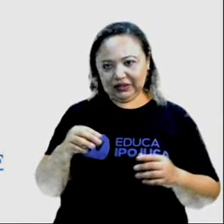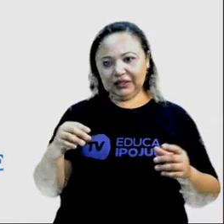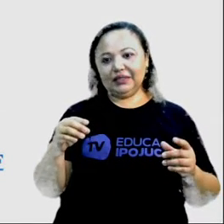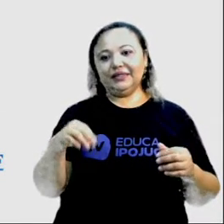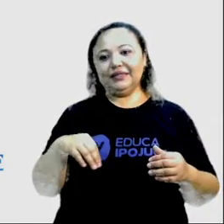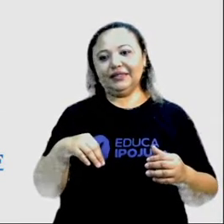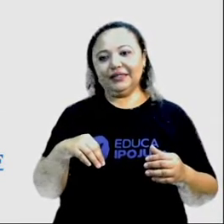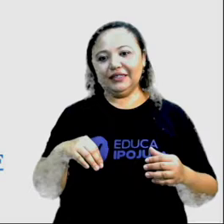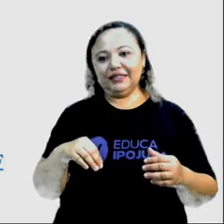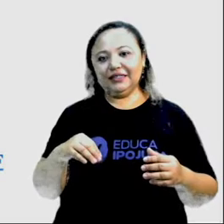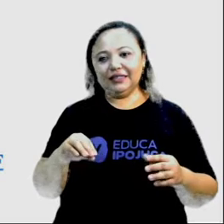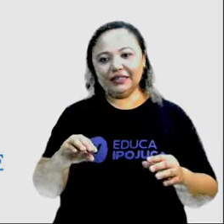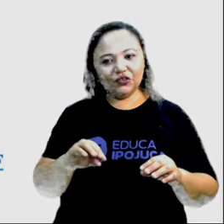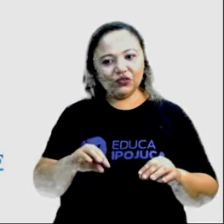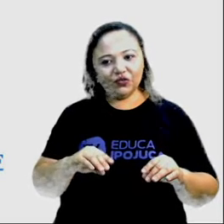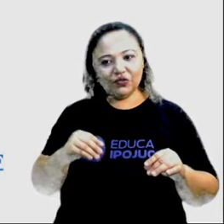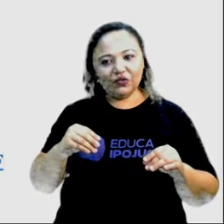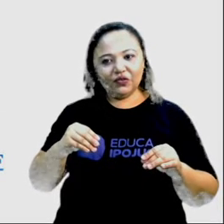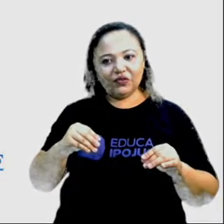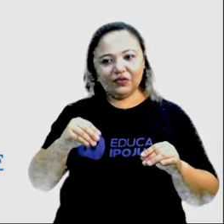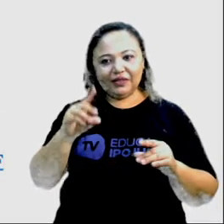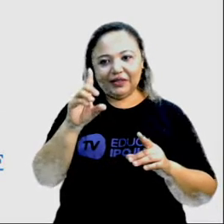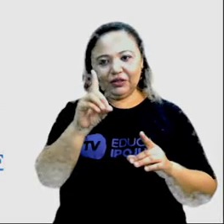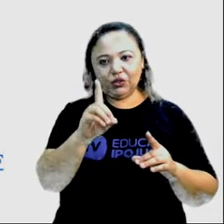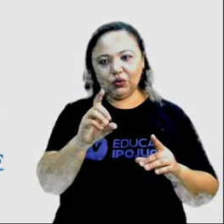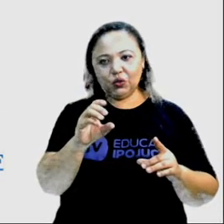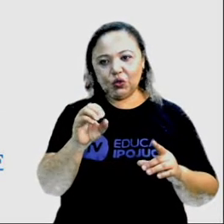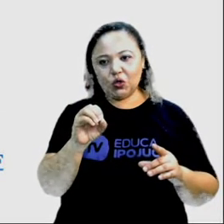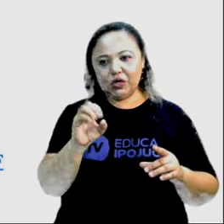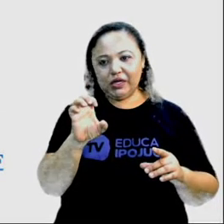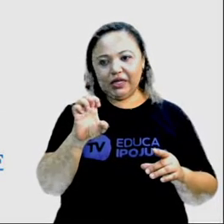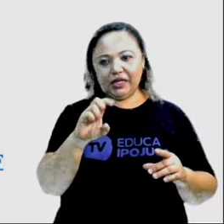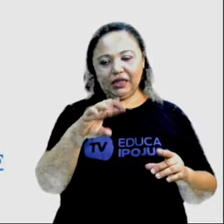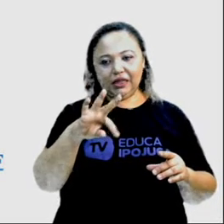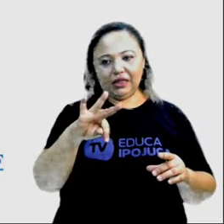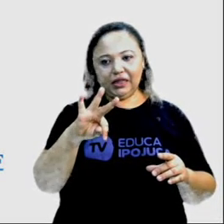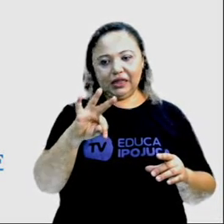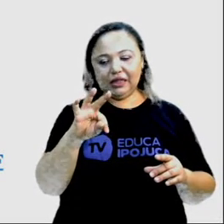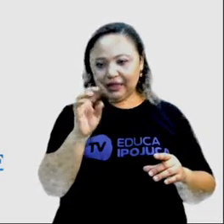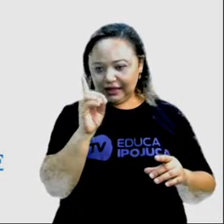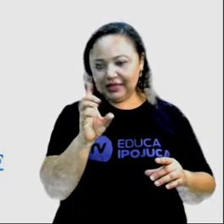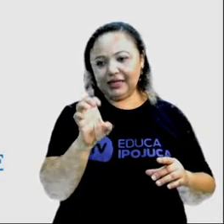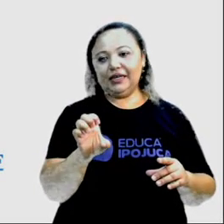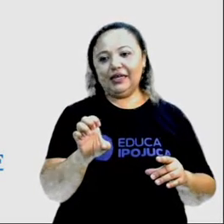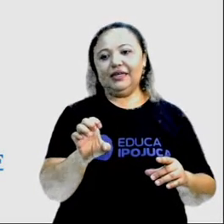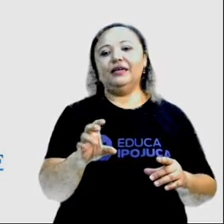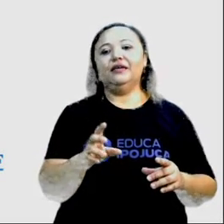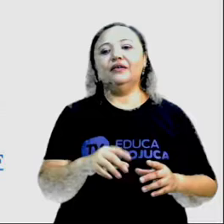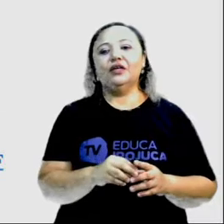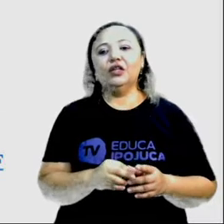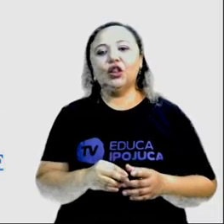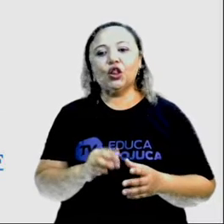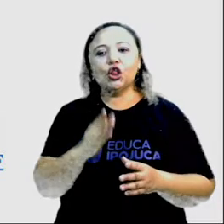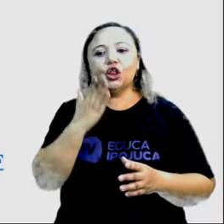que inicia com a sílaba du, duende,